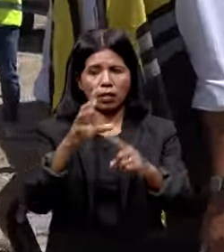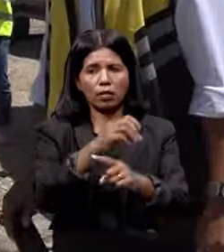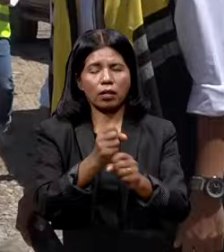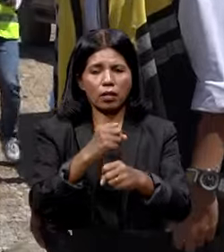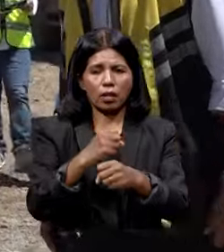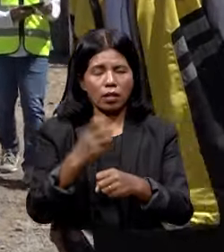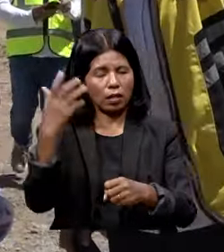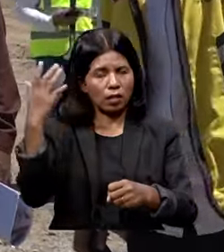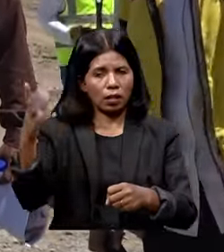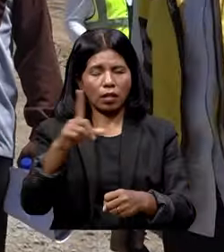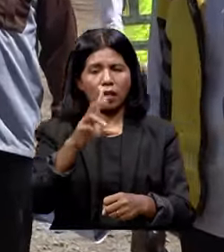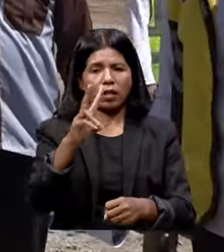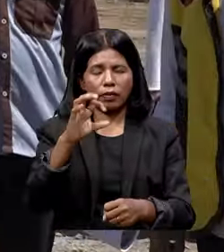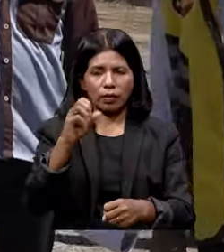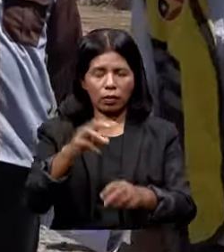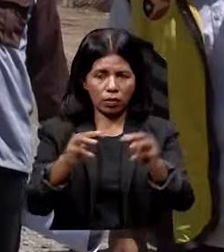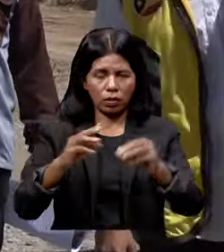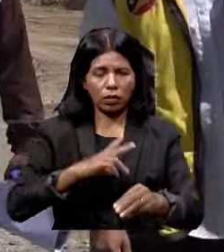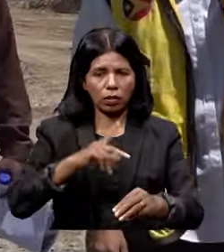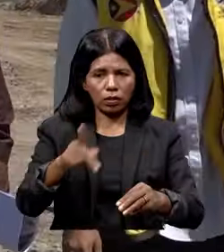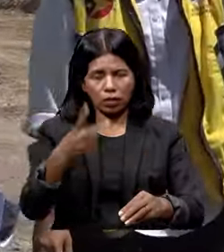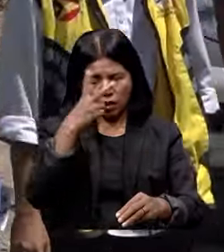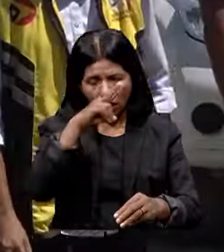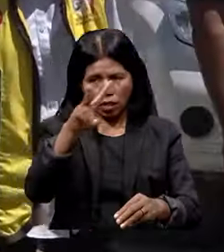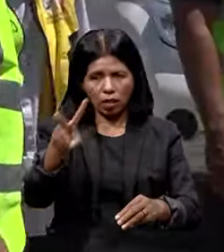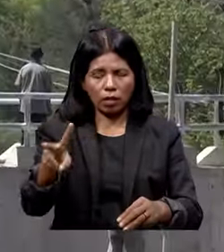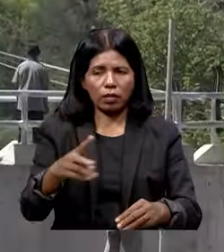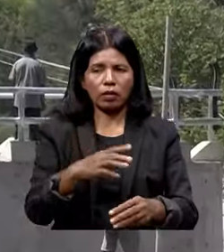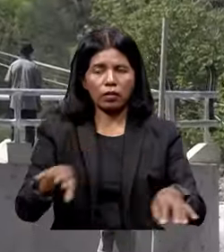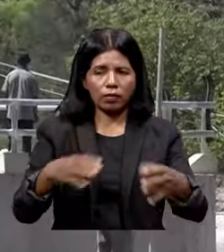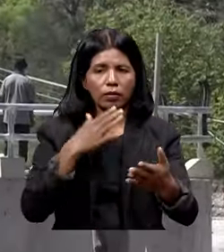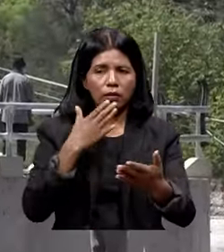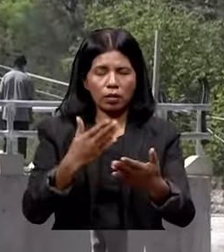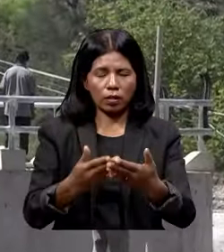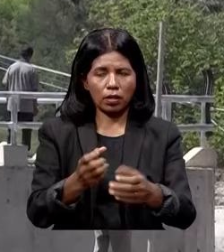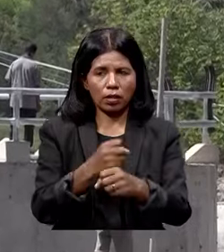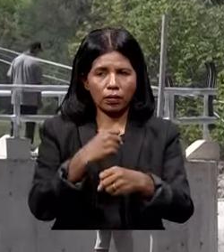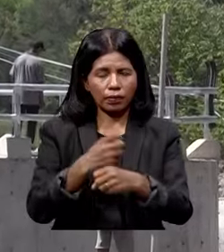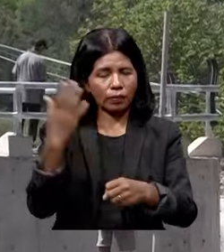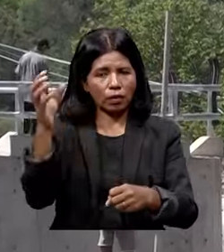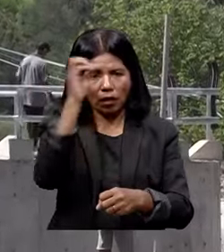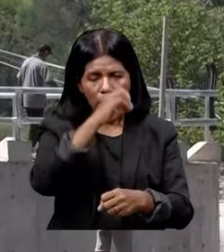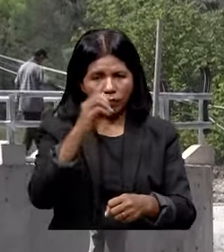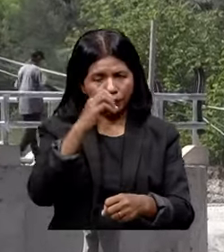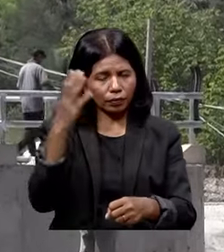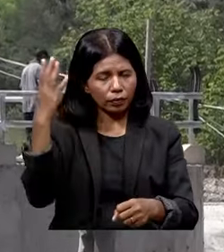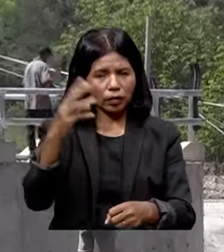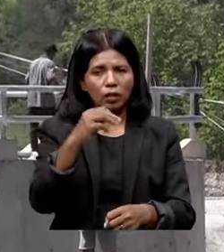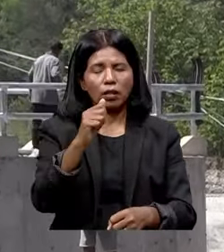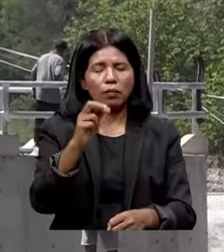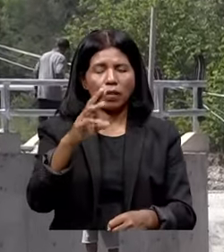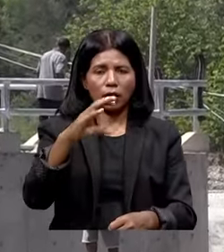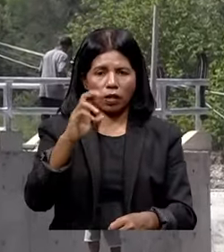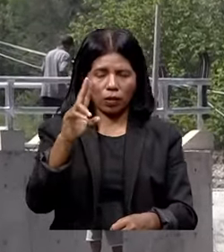irrigação iha laivai município lauten odi hare direita progresso construção refere e observação ne Marcos da Cruz